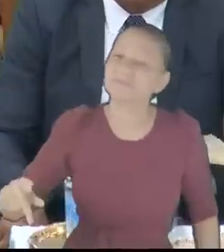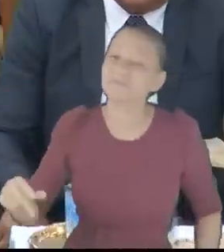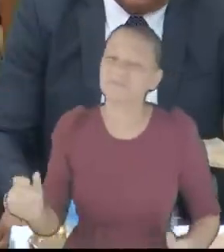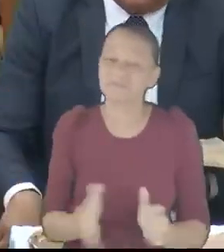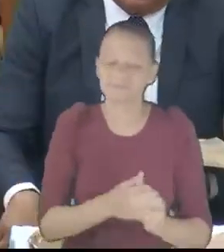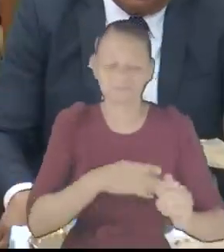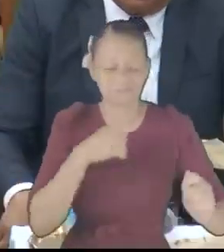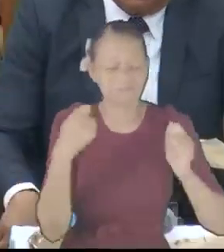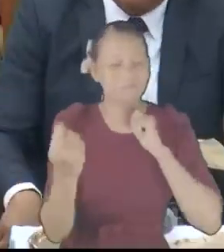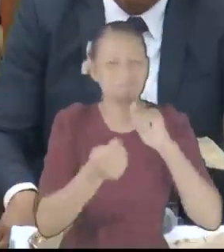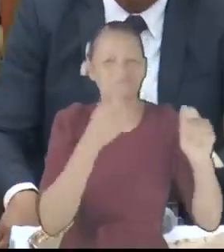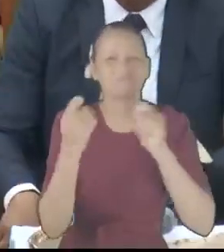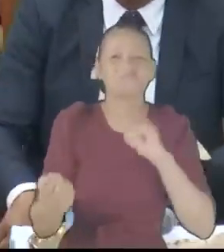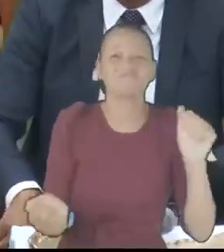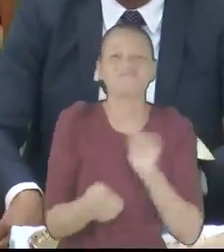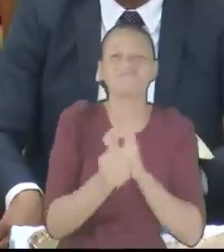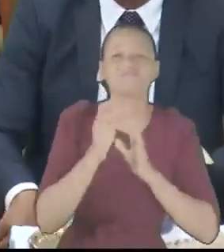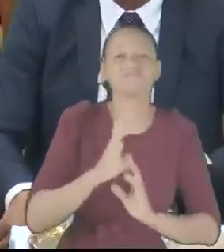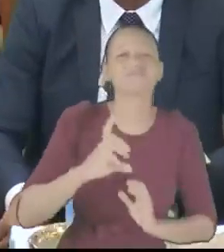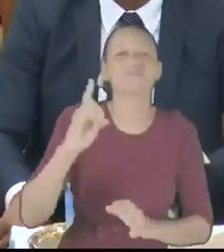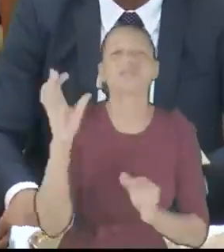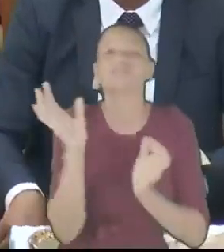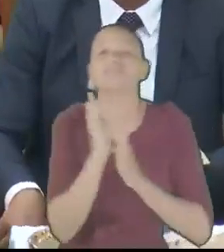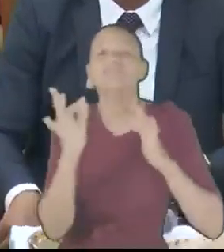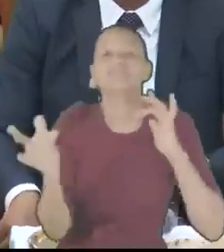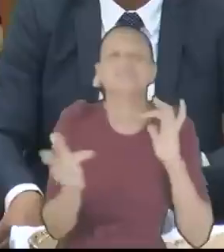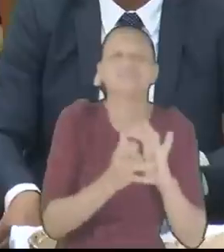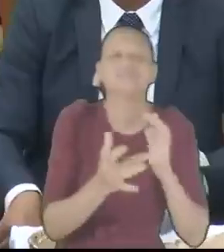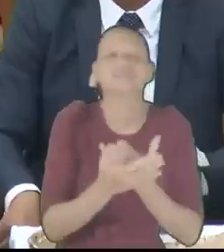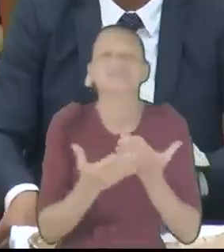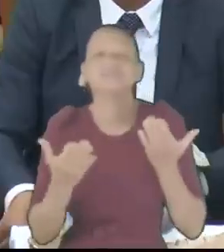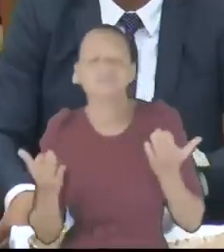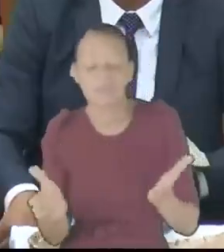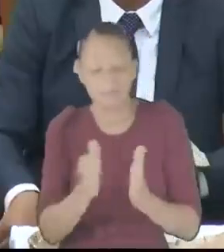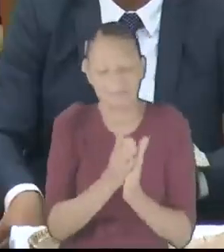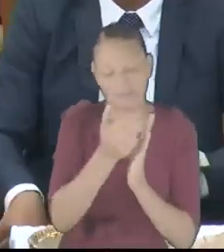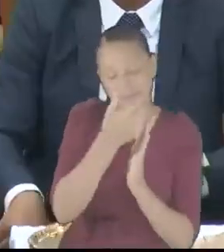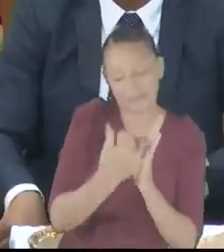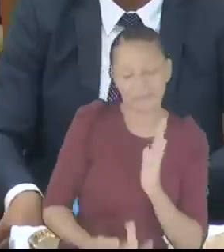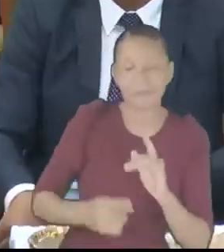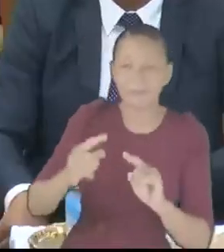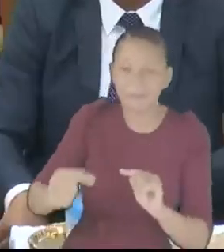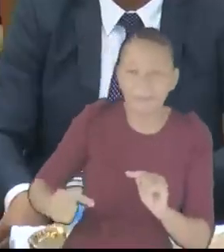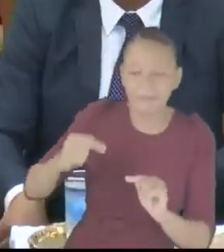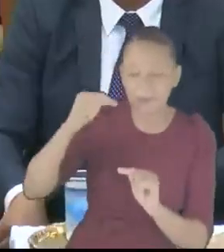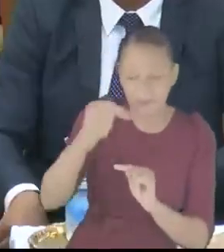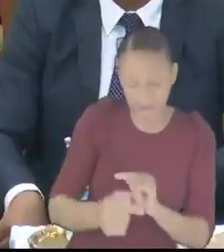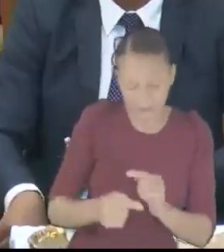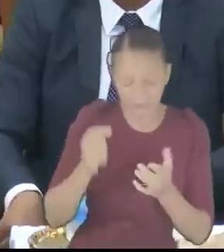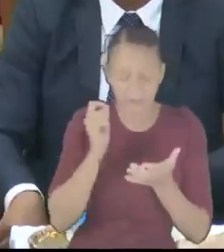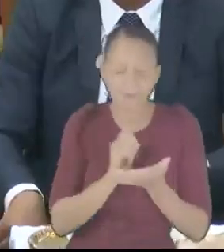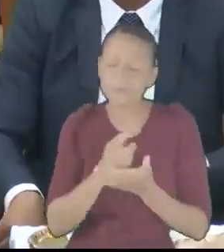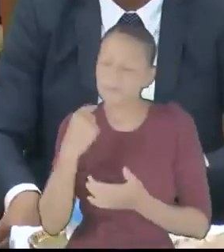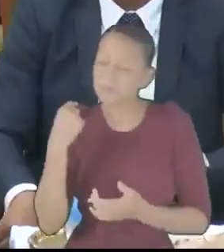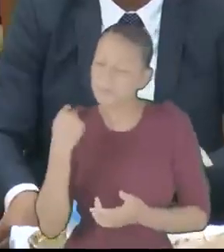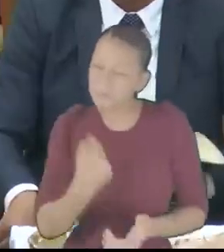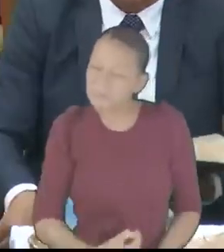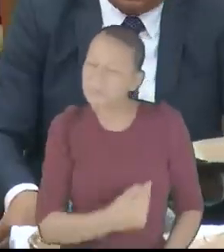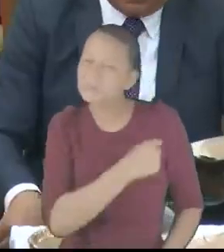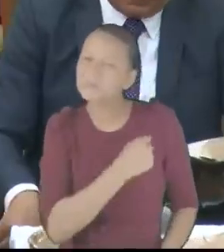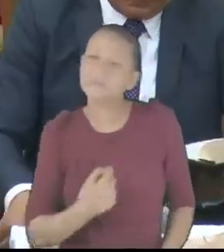Aleluia. Glória a Deus. Então Jesus riscou. Mas a Bíblia diz que depois que ele riscou, diz